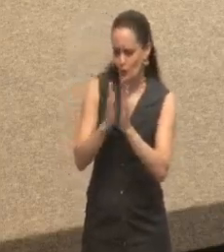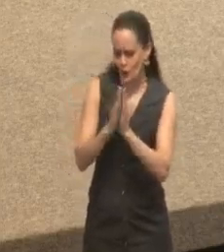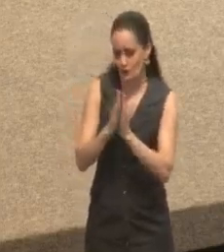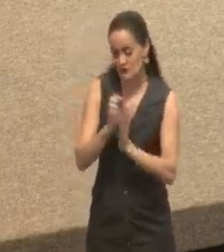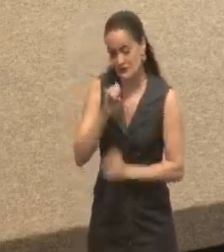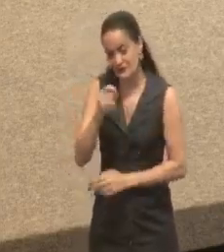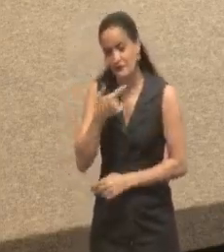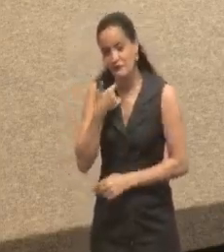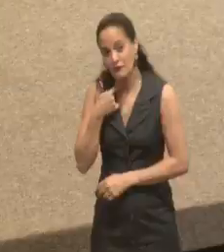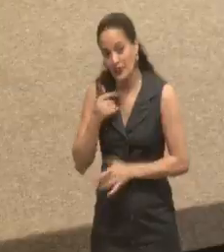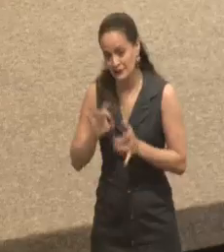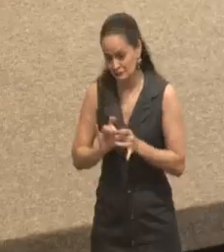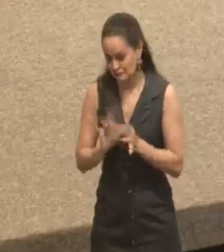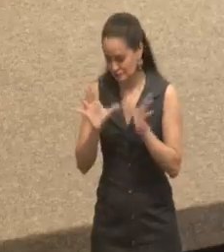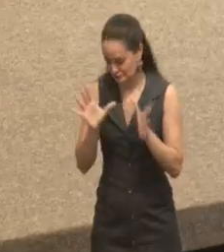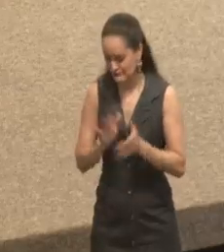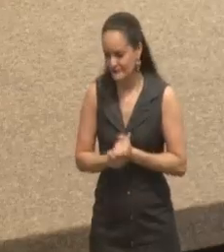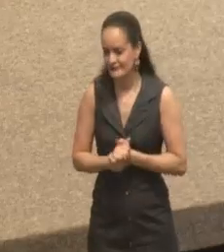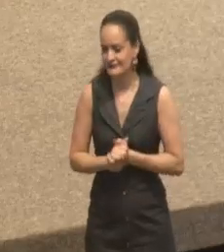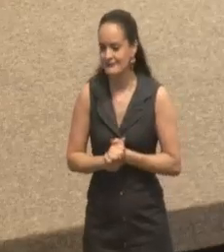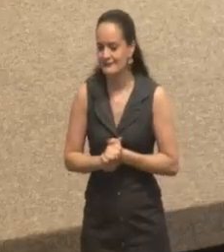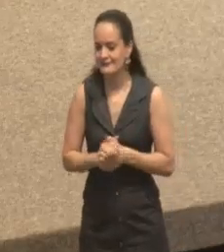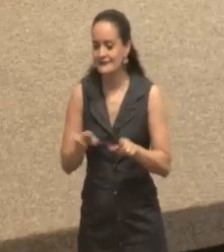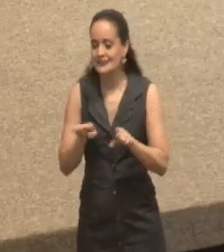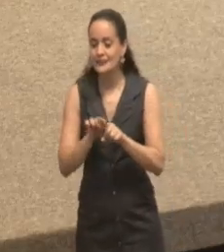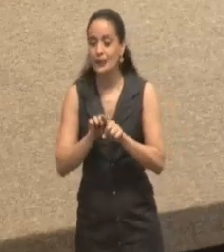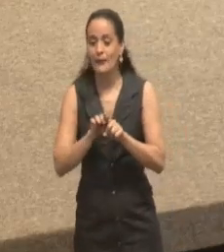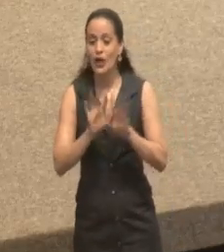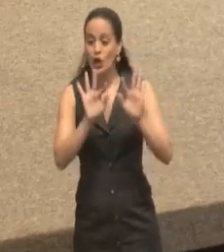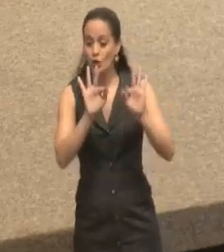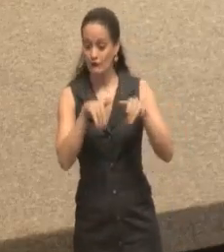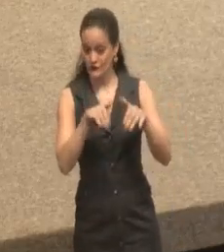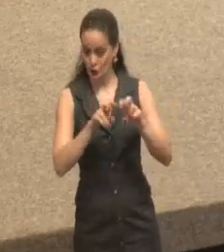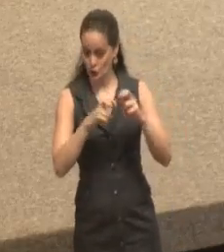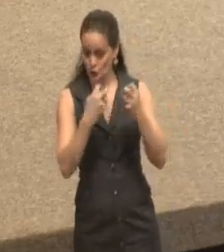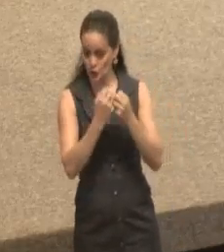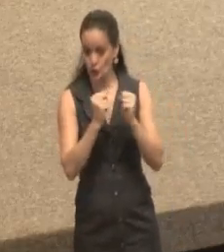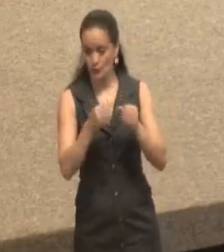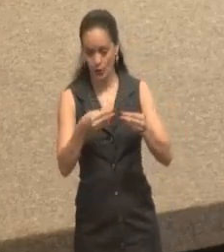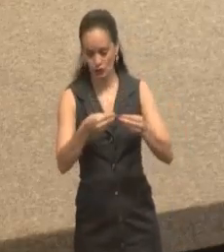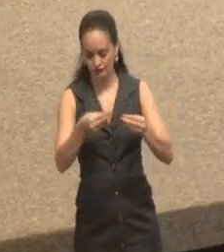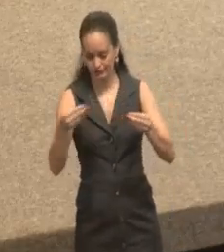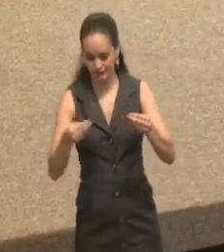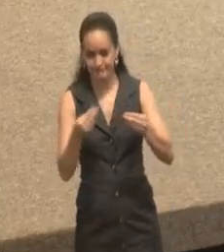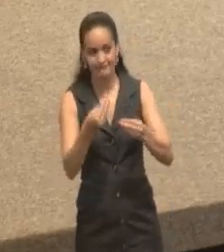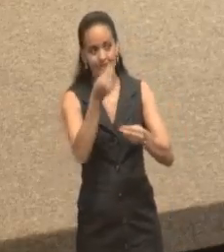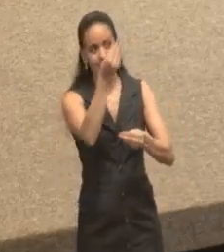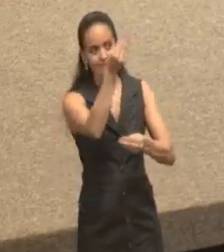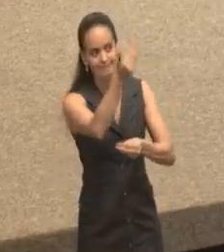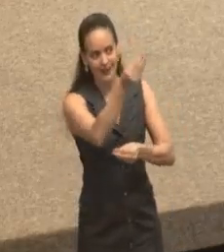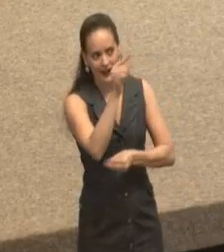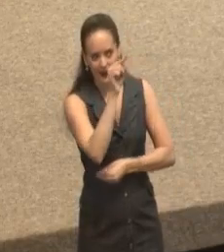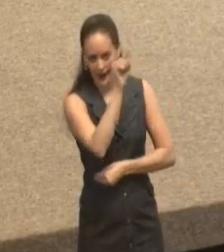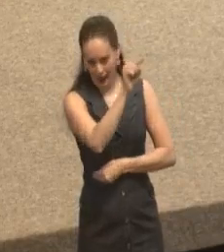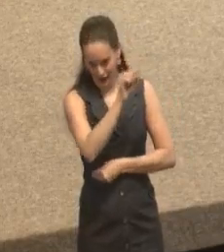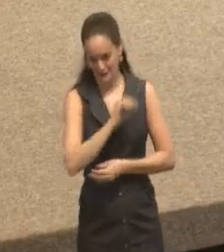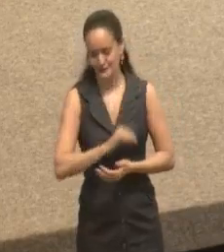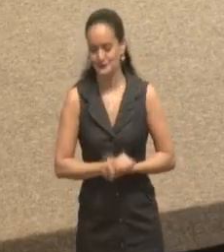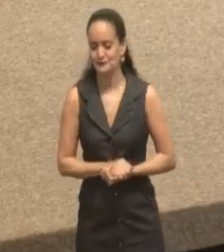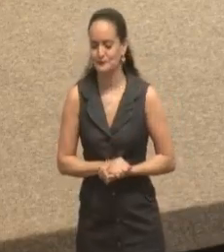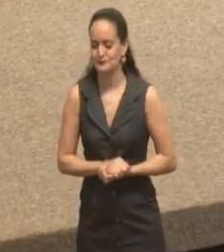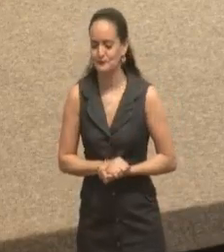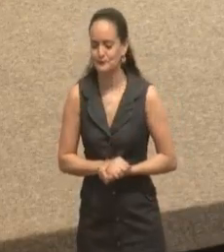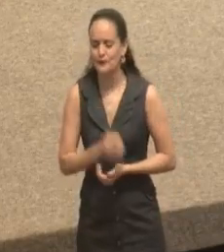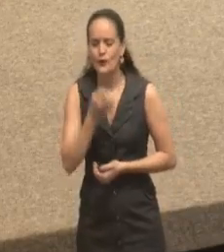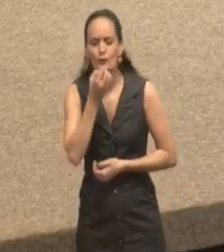assim o desejar, e deixar ao final do culto ali na portaria, no balcão de recepção.